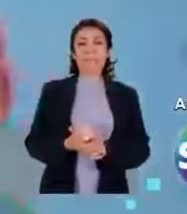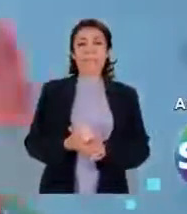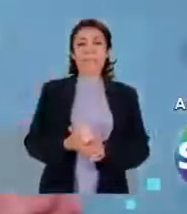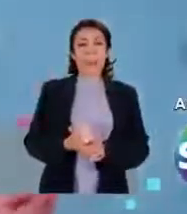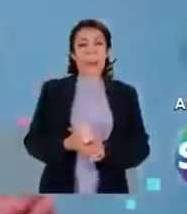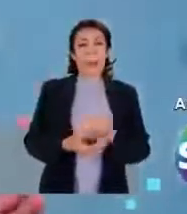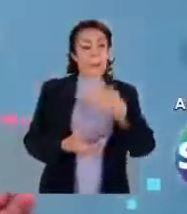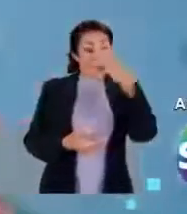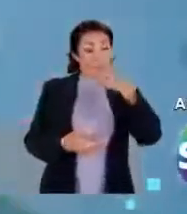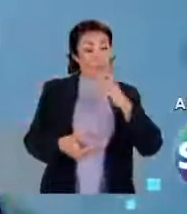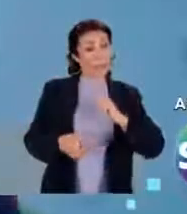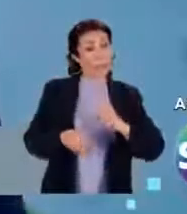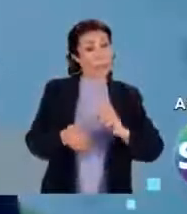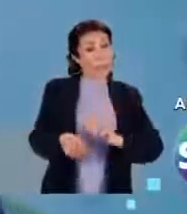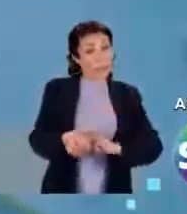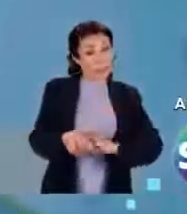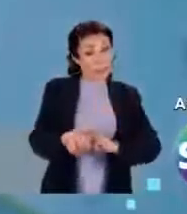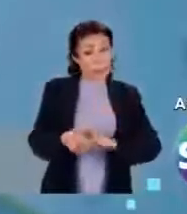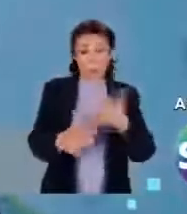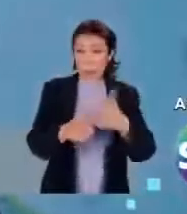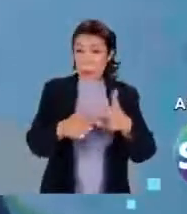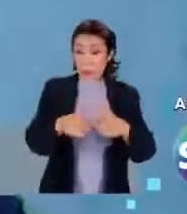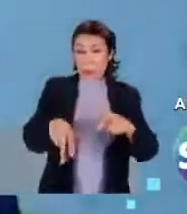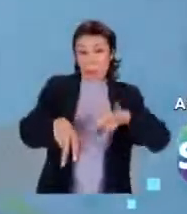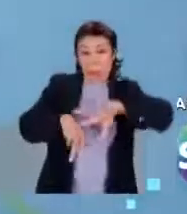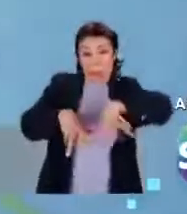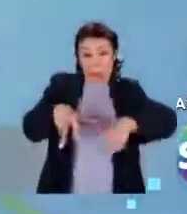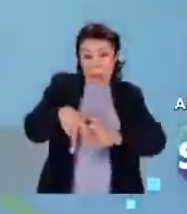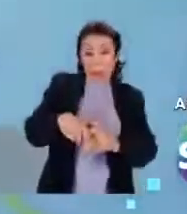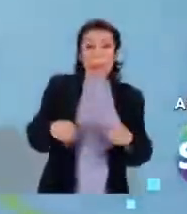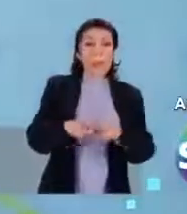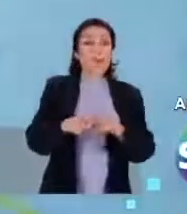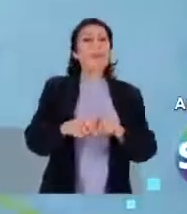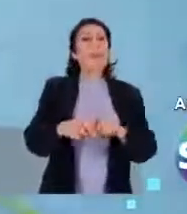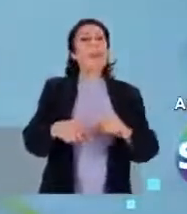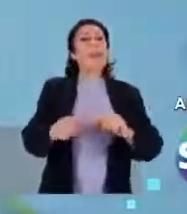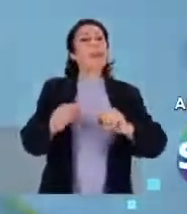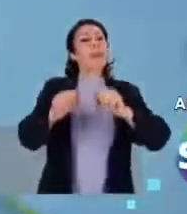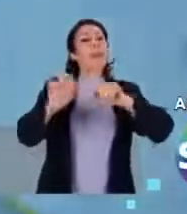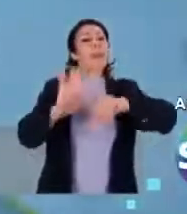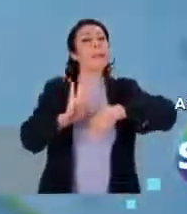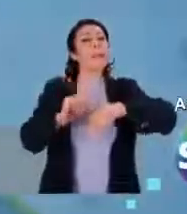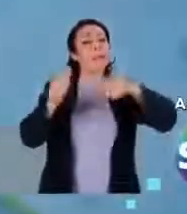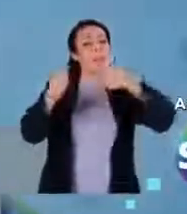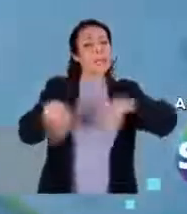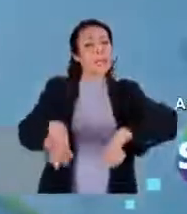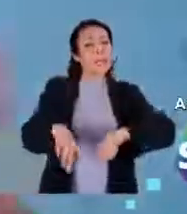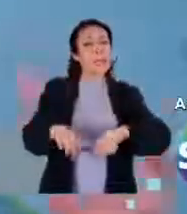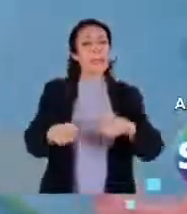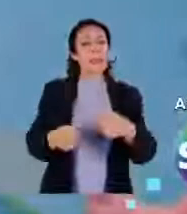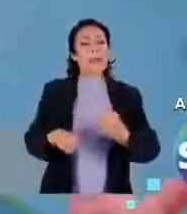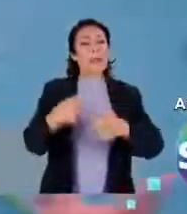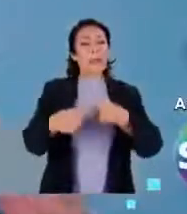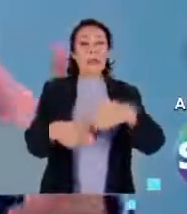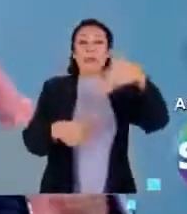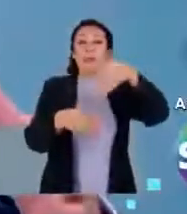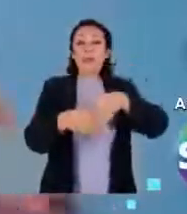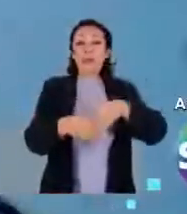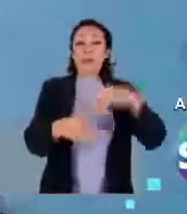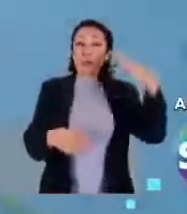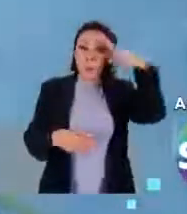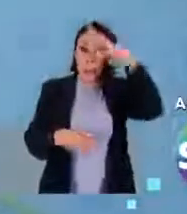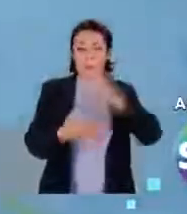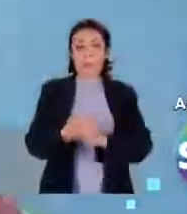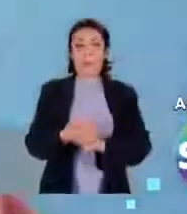devastador escândalo de corrupção e com a mais grave crise econômica da história do Brasil votou no bolsonaro 70% do Povo de São Paulo